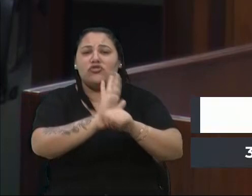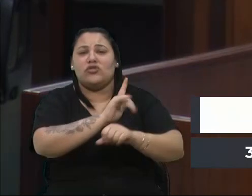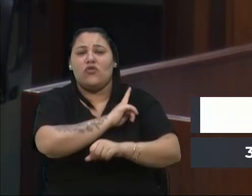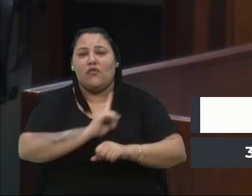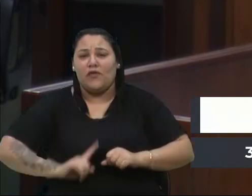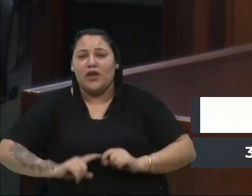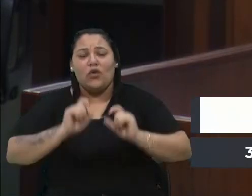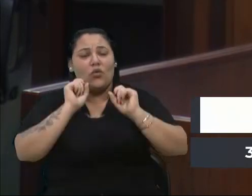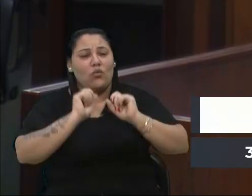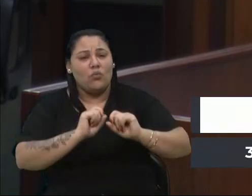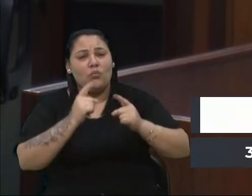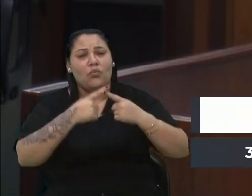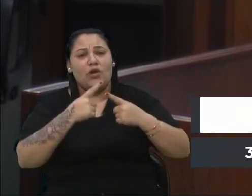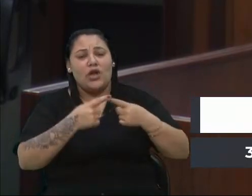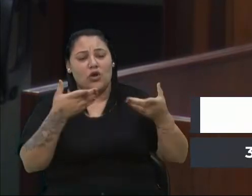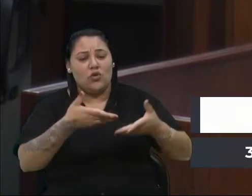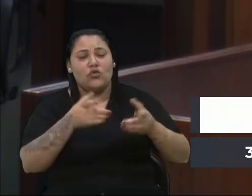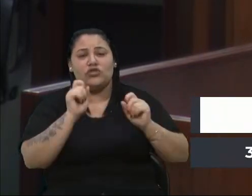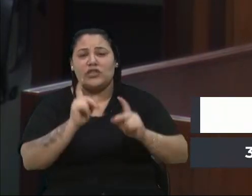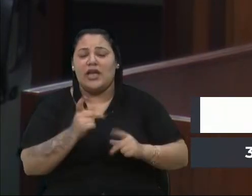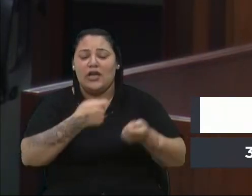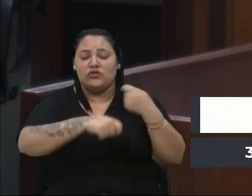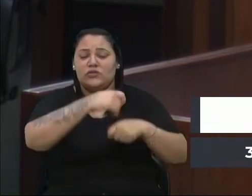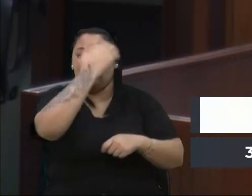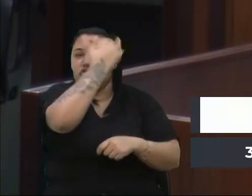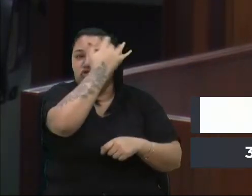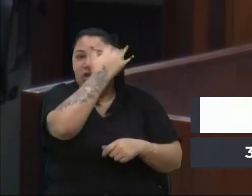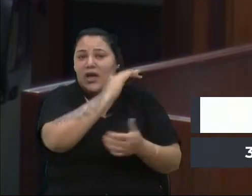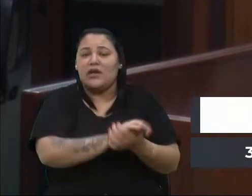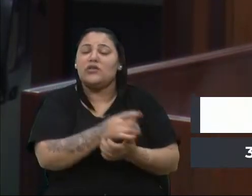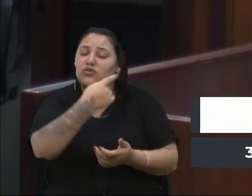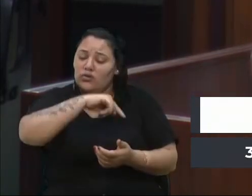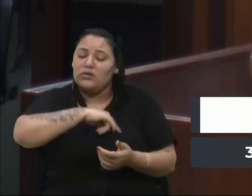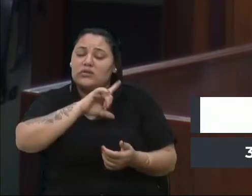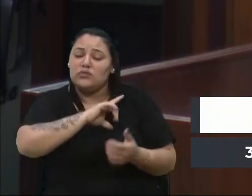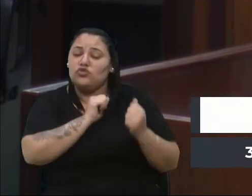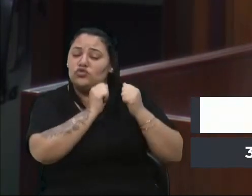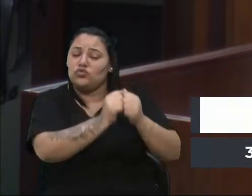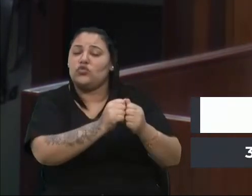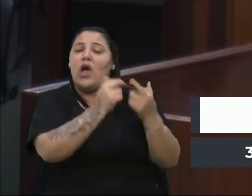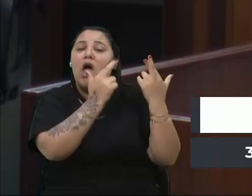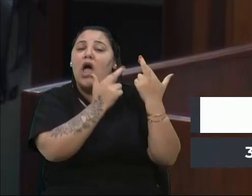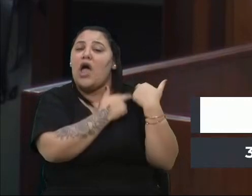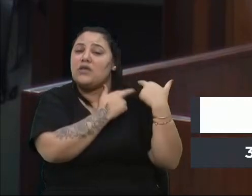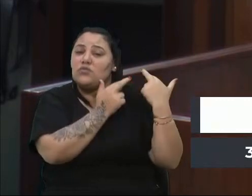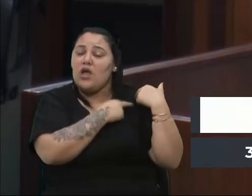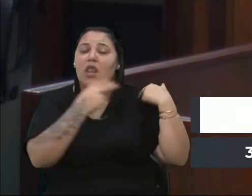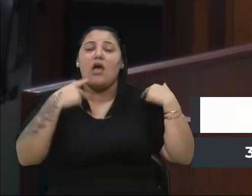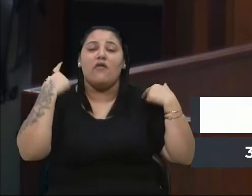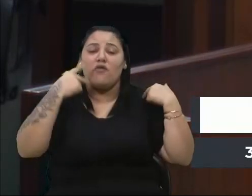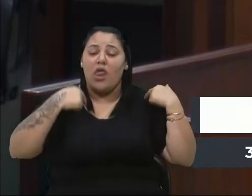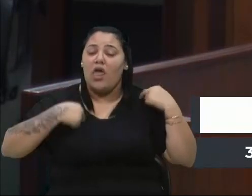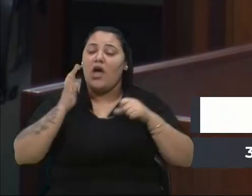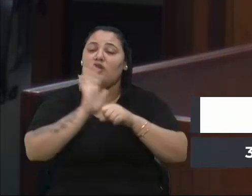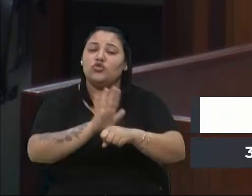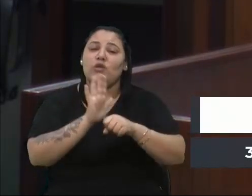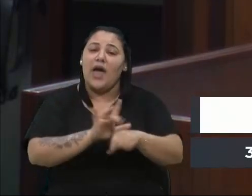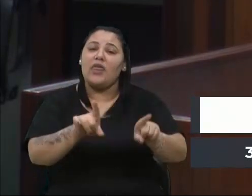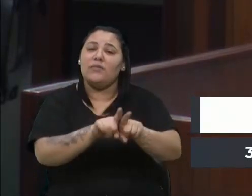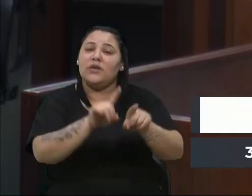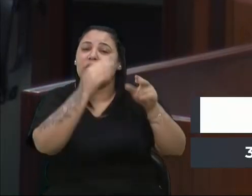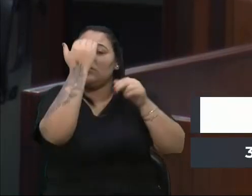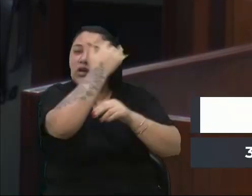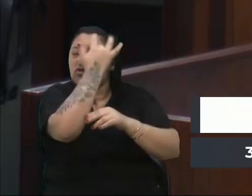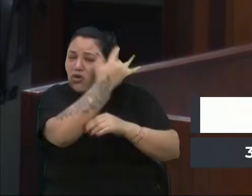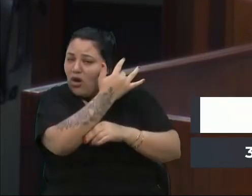ali administrando é a Adiló de Domênico, e nós temos responsabilidade, nós, vereadores daqui, ajudar o nosso prefeito de